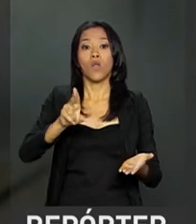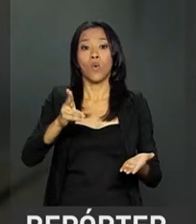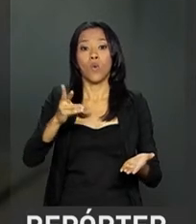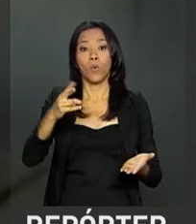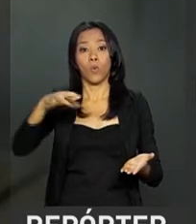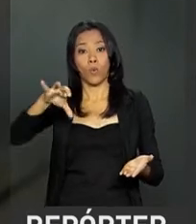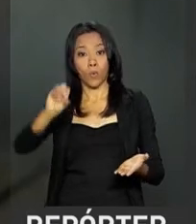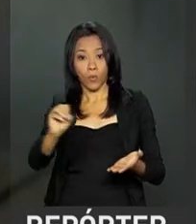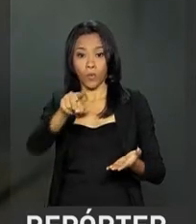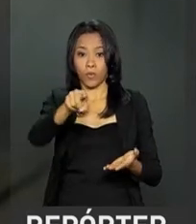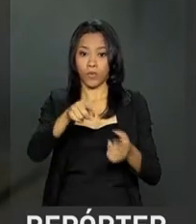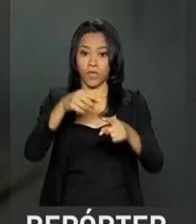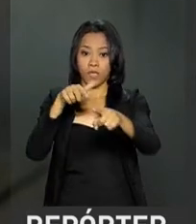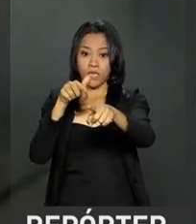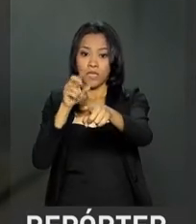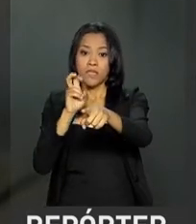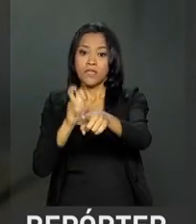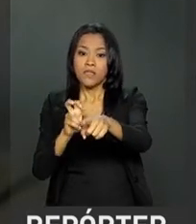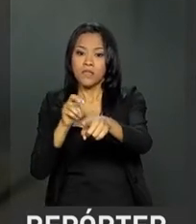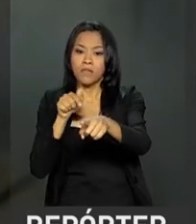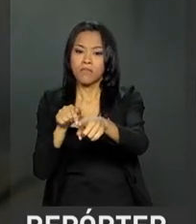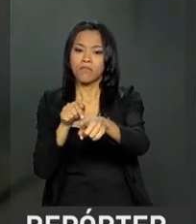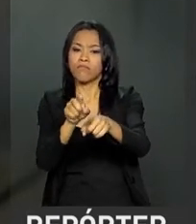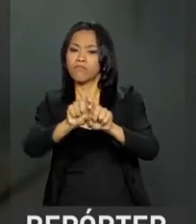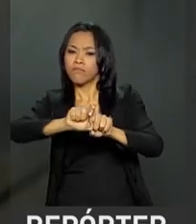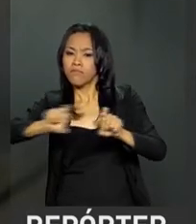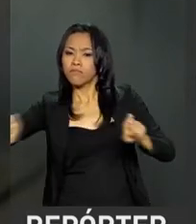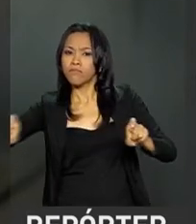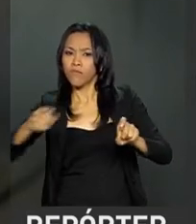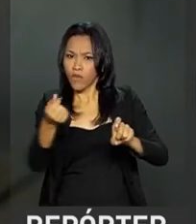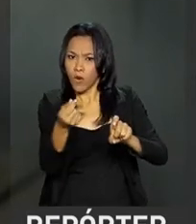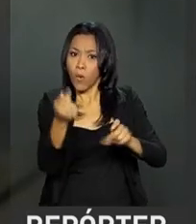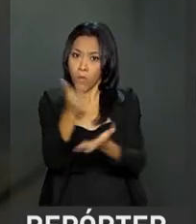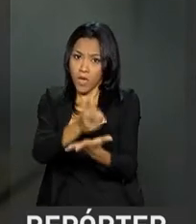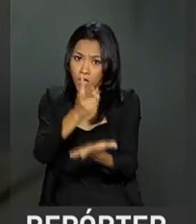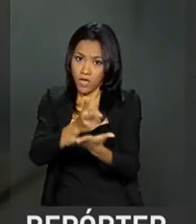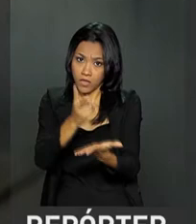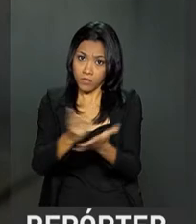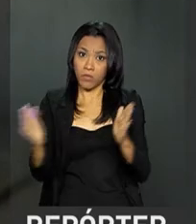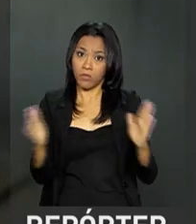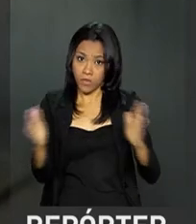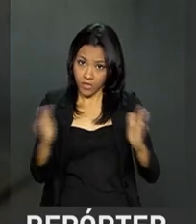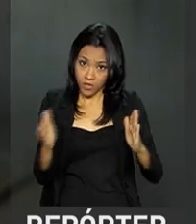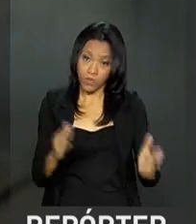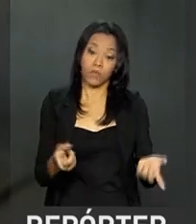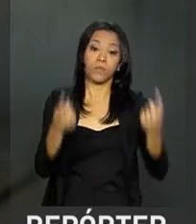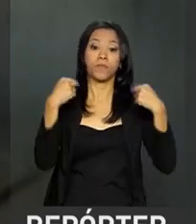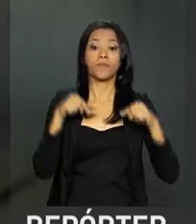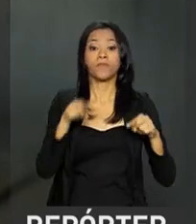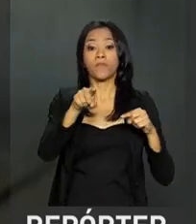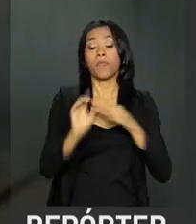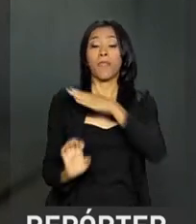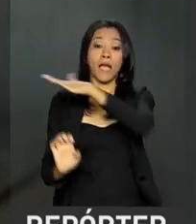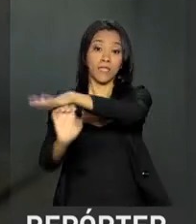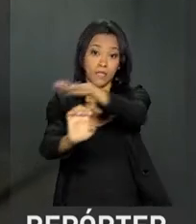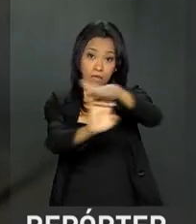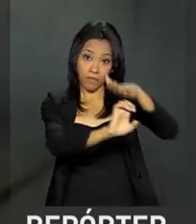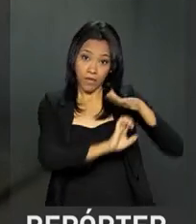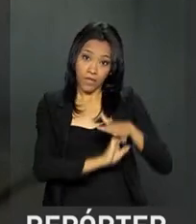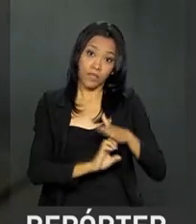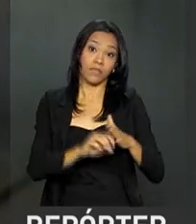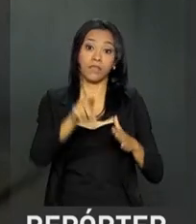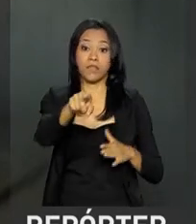e 700 milhões de reais no mesmo período de 2007 as empresas que não são dependentes